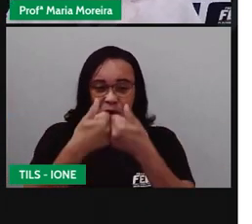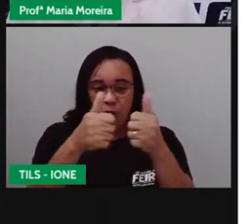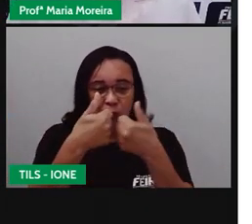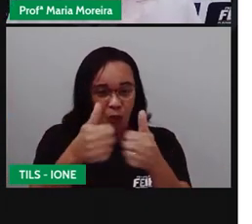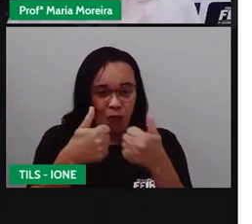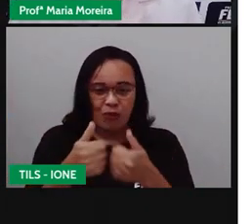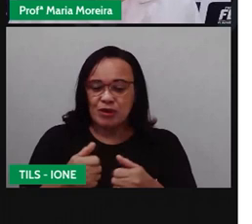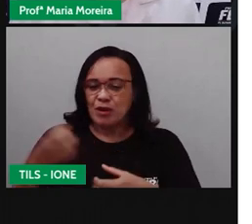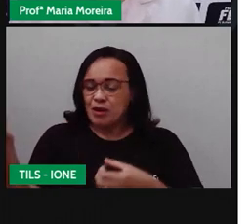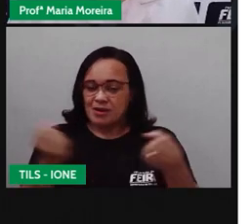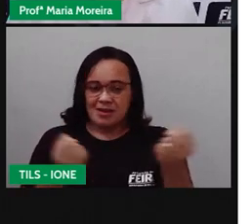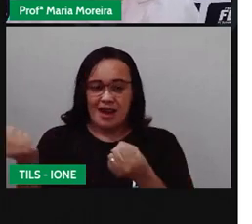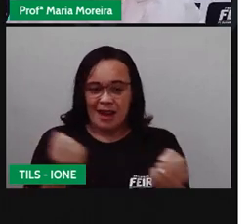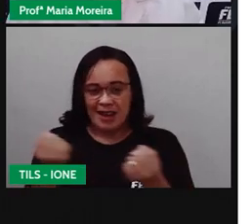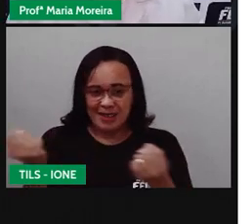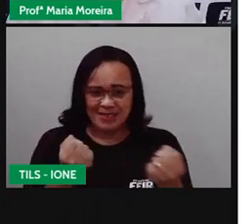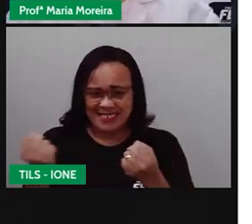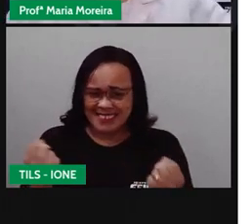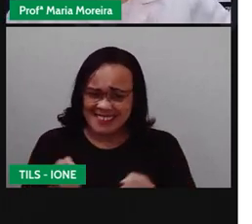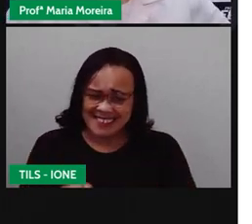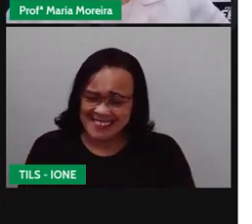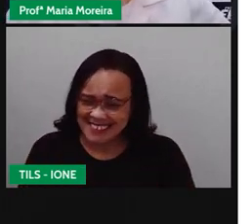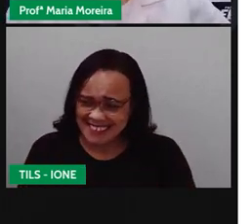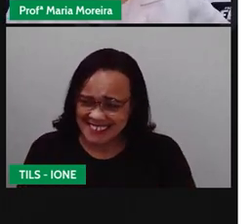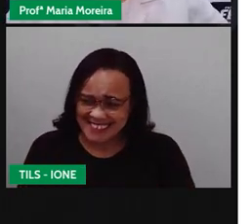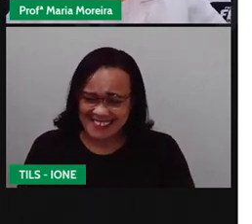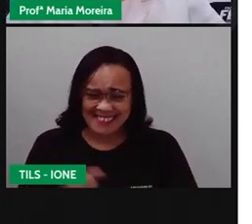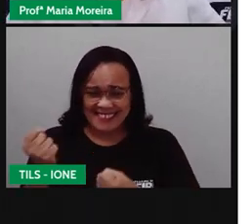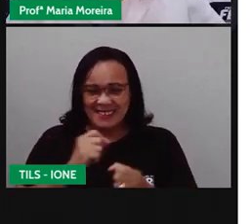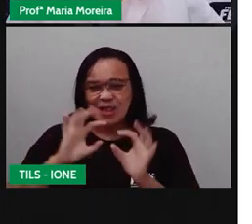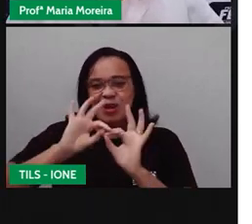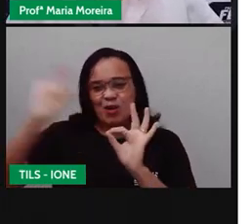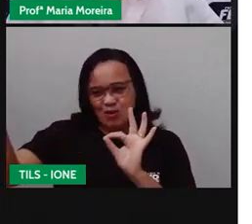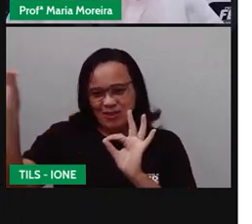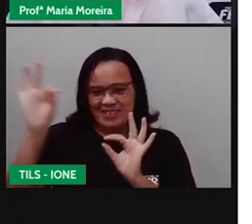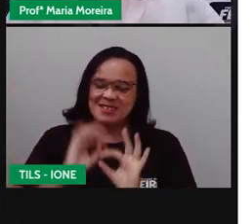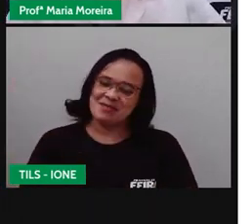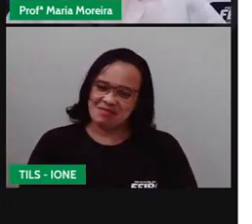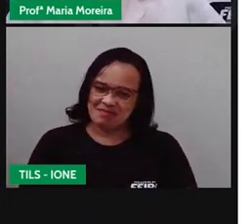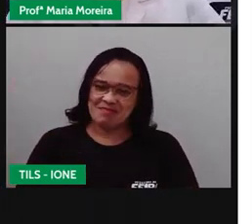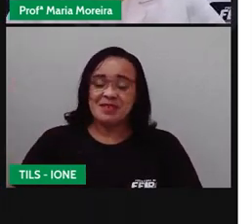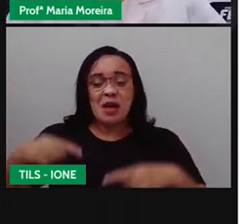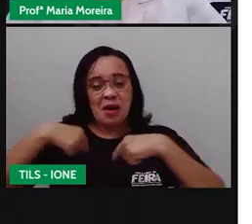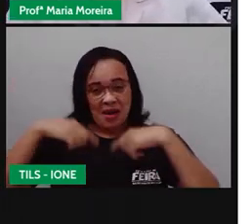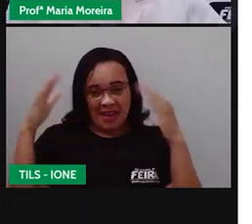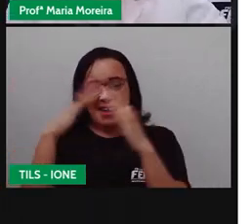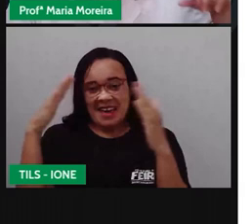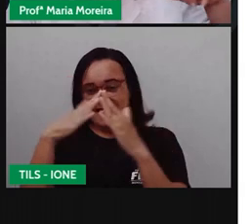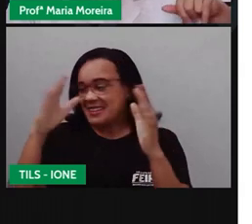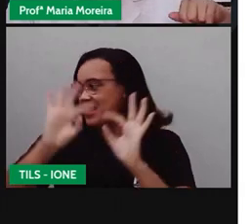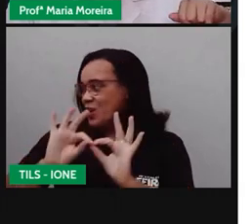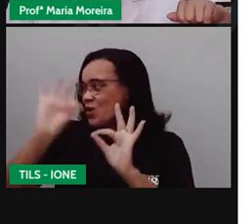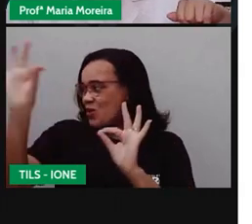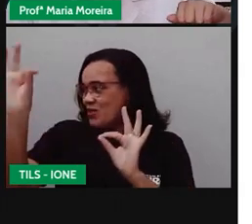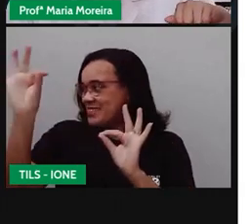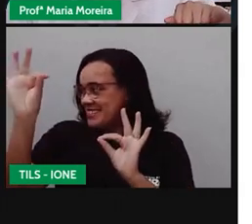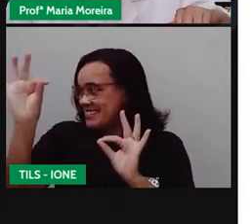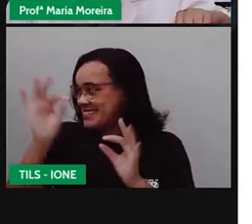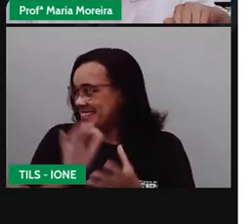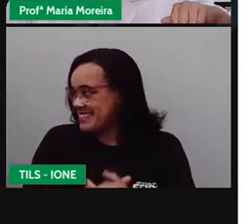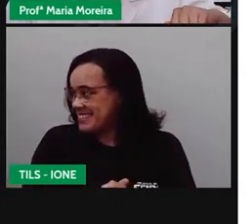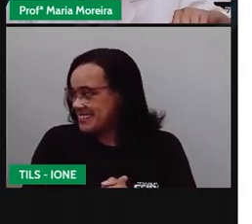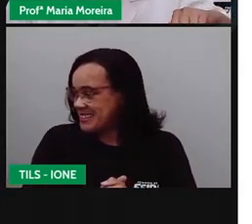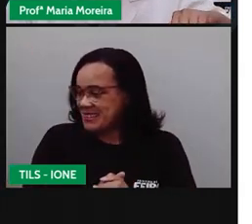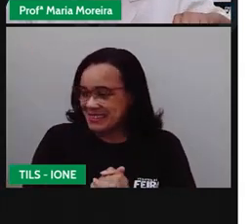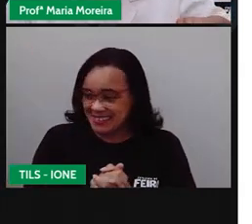casa, né? Imagina, você mora longe ou perto? Não precisa dizer onde mora, não, viu, Ione? Longe ou perto? Longe. Ah, é, vocês lembram que Ione falou em uma das